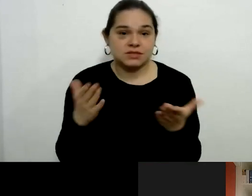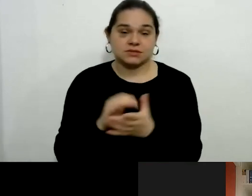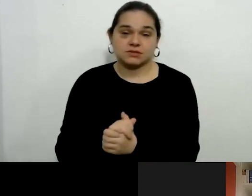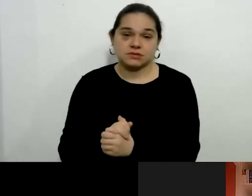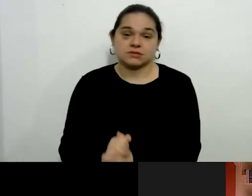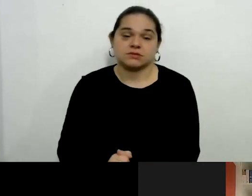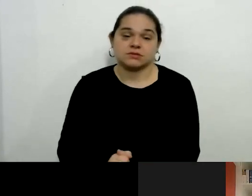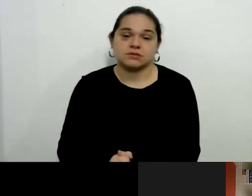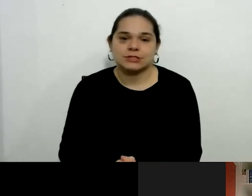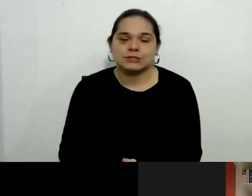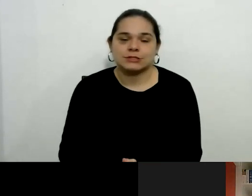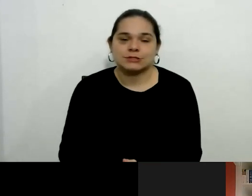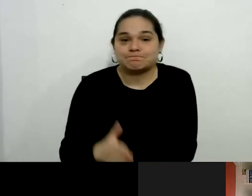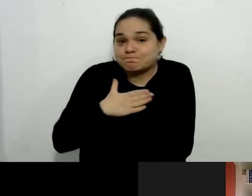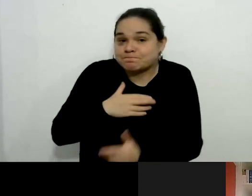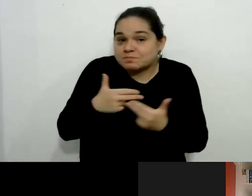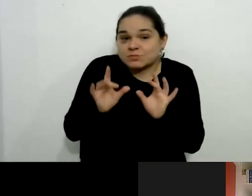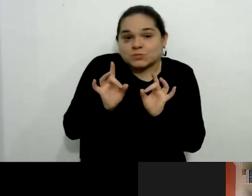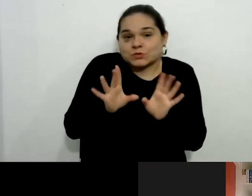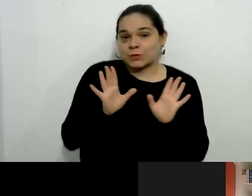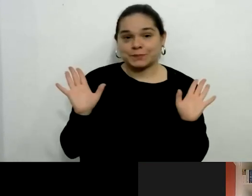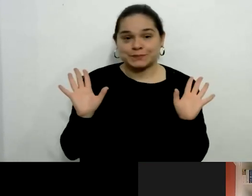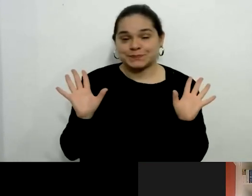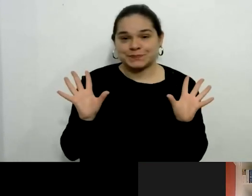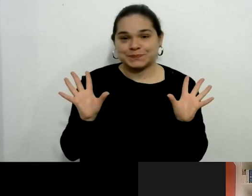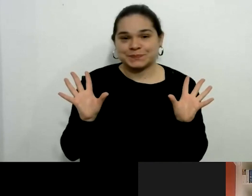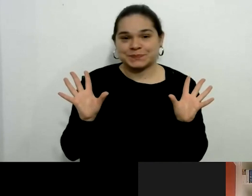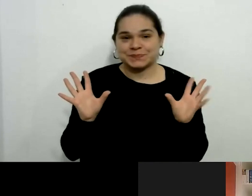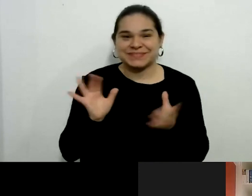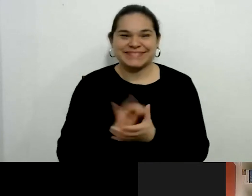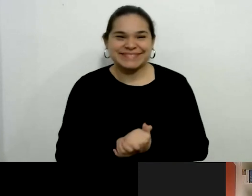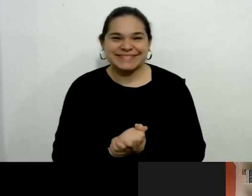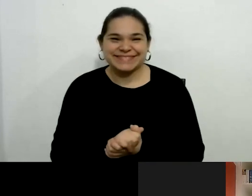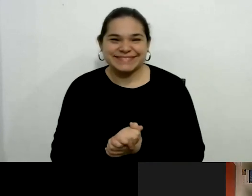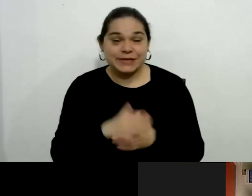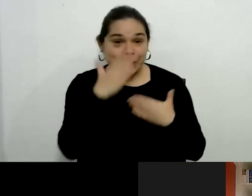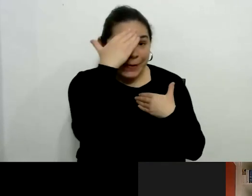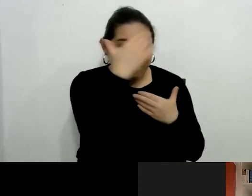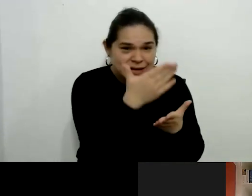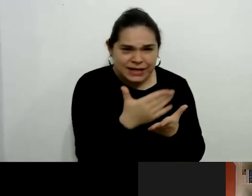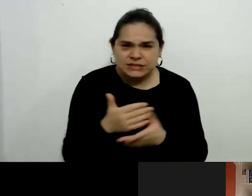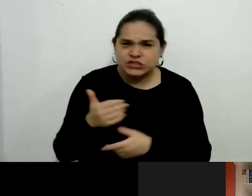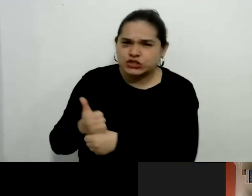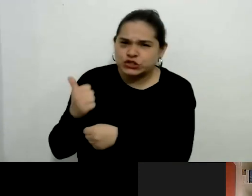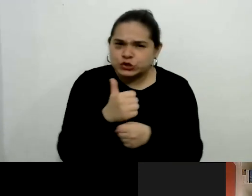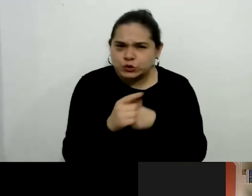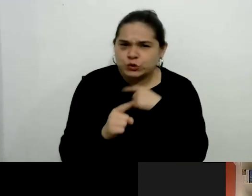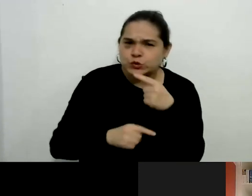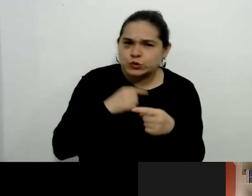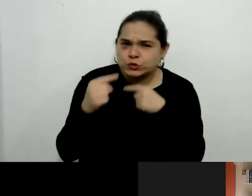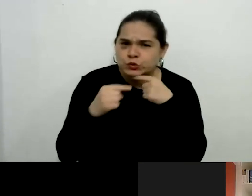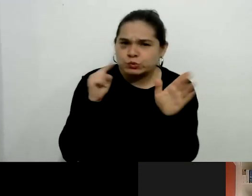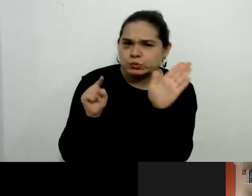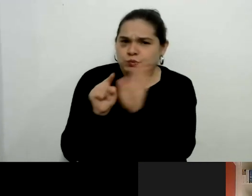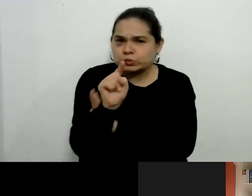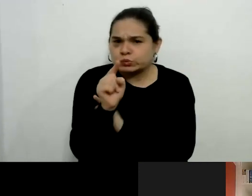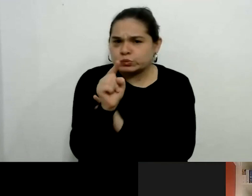Bem, da minha parte seria isso. Obrigada, Cláudia. Algum diretor ficou com alguma dúvida aqui, Everton?